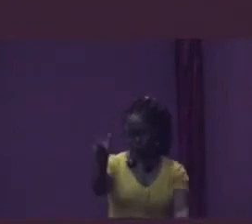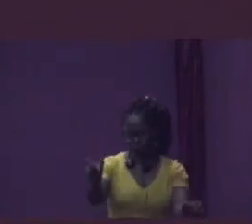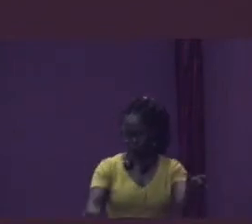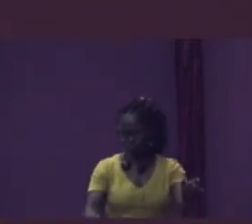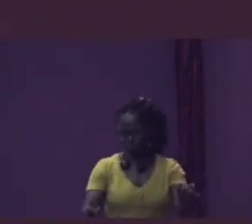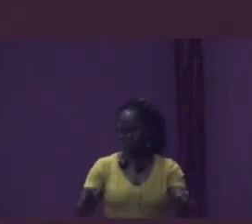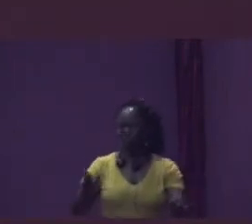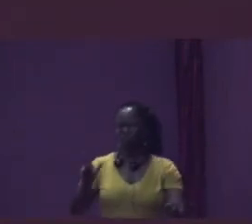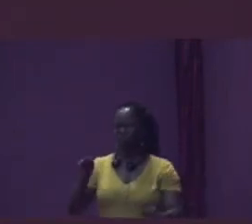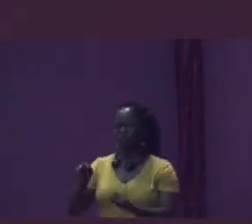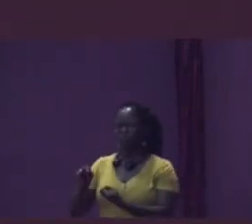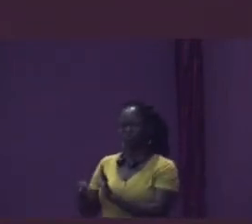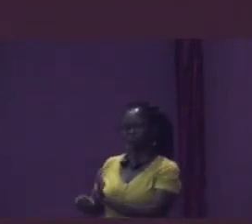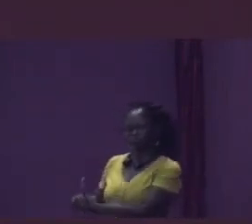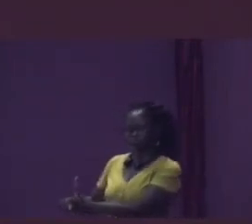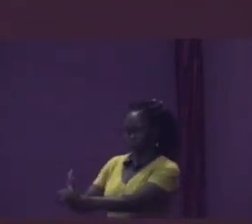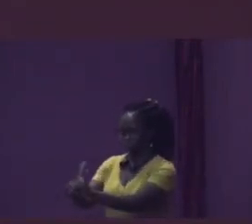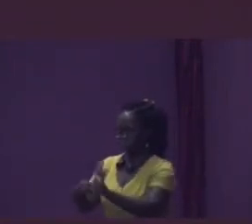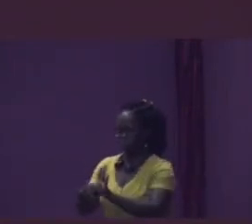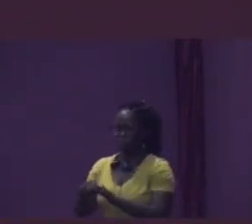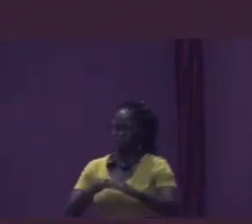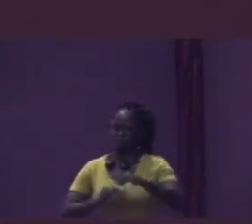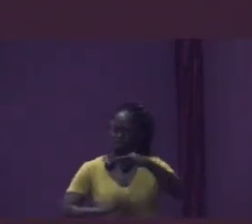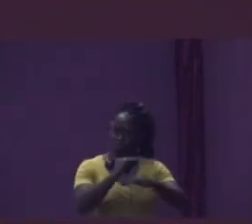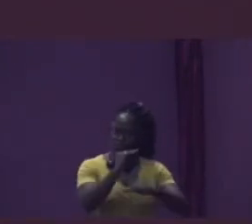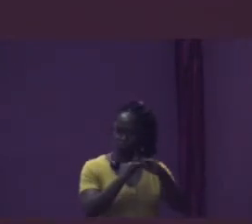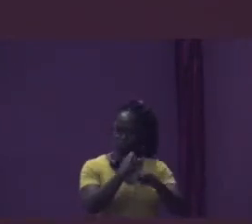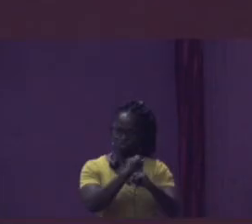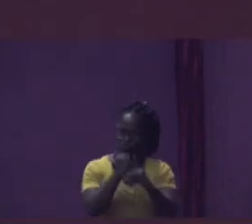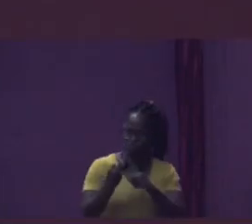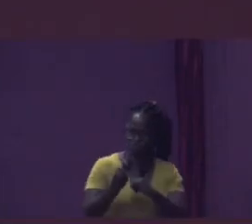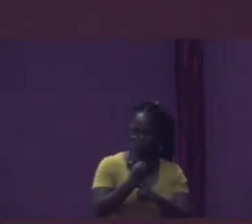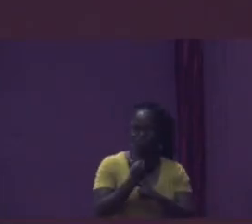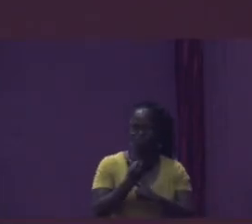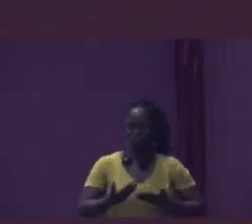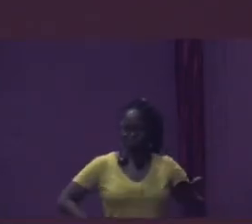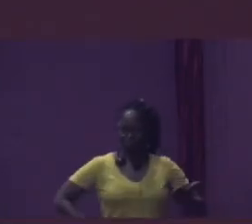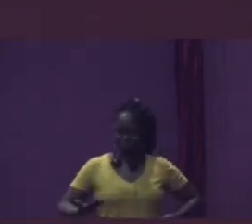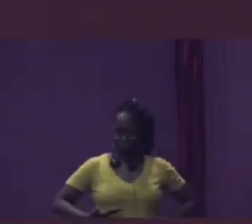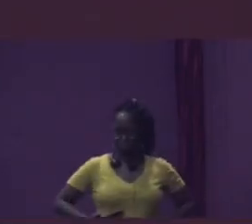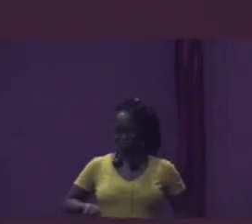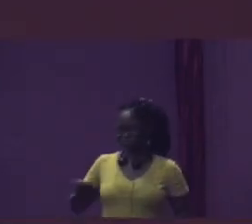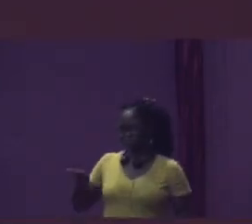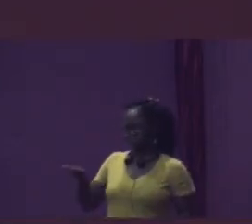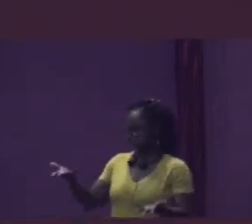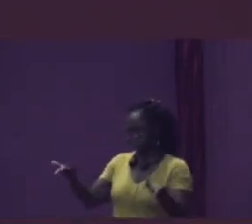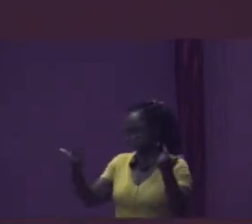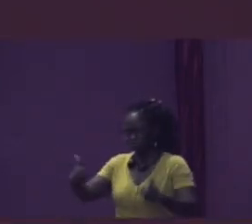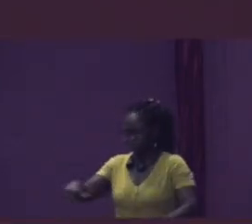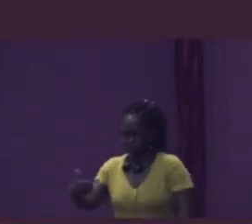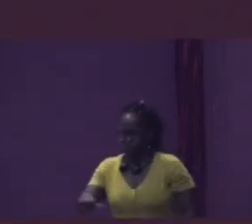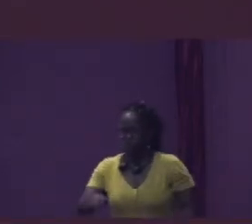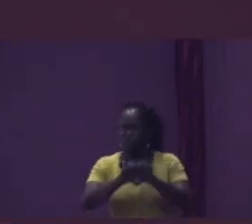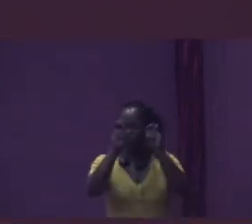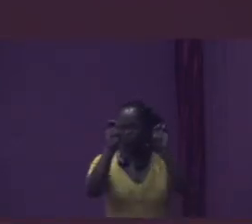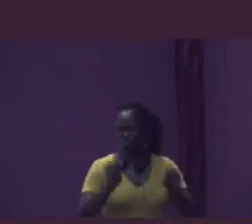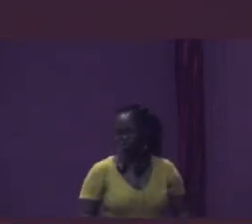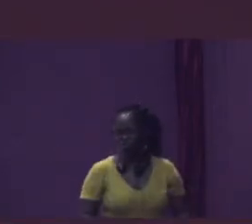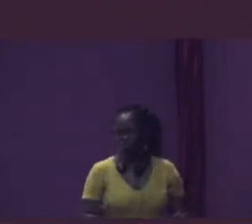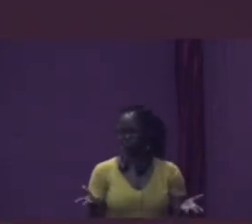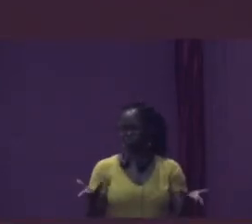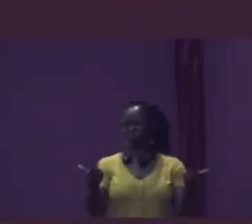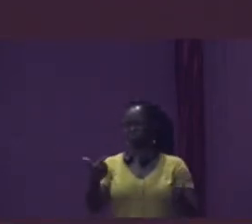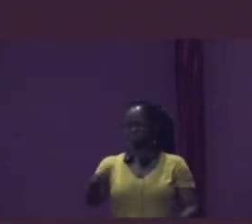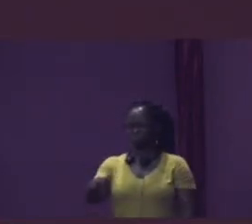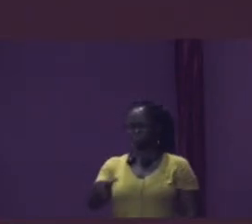desfechos negativos, tais como as desigualdades sociais, serviços ineficientes e infraestrutura inadequada. Ao admitirem que mulheres